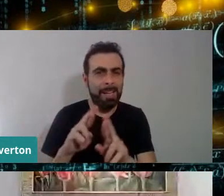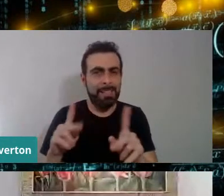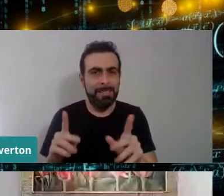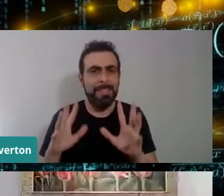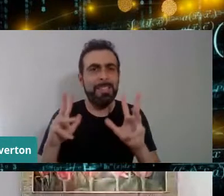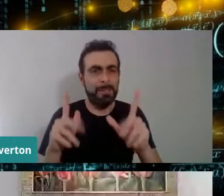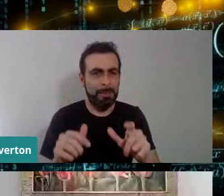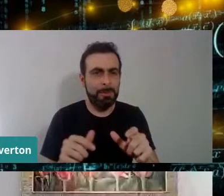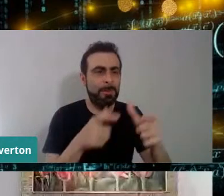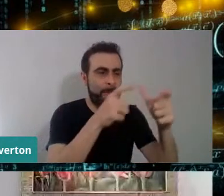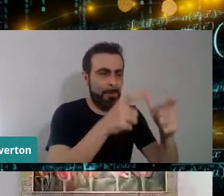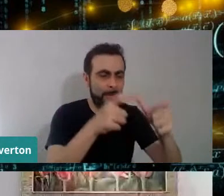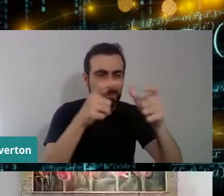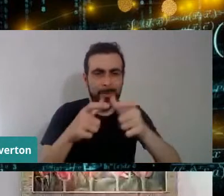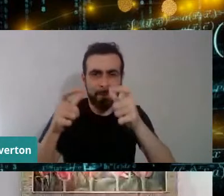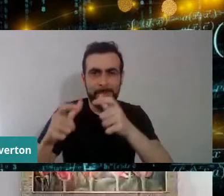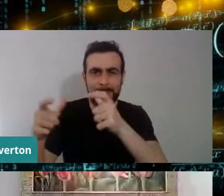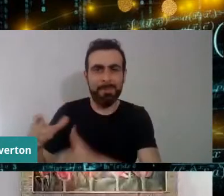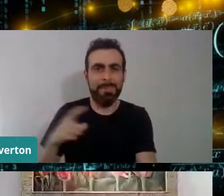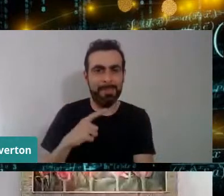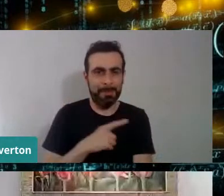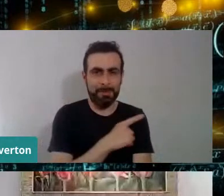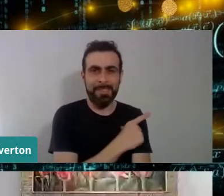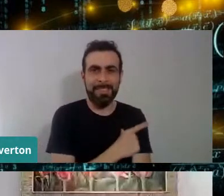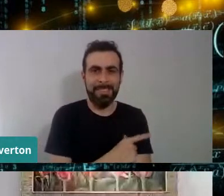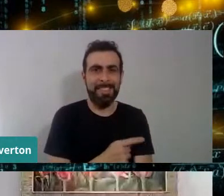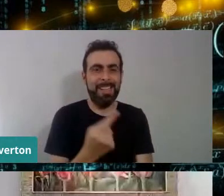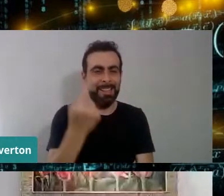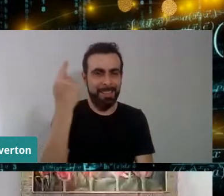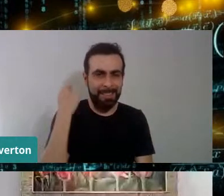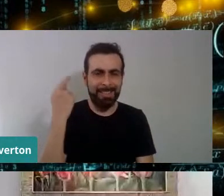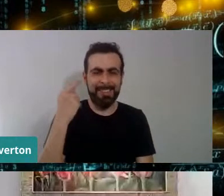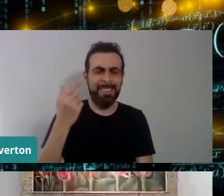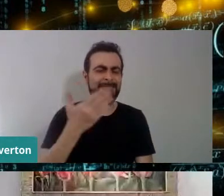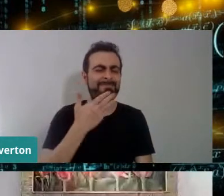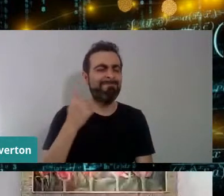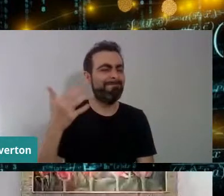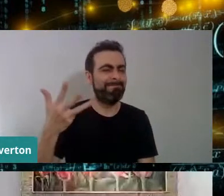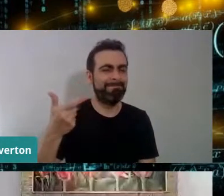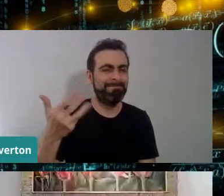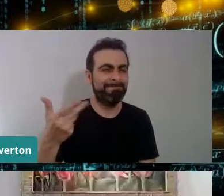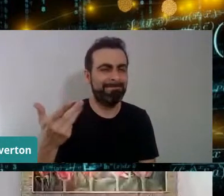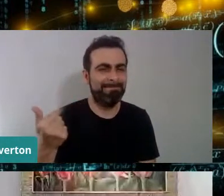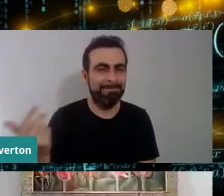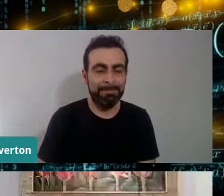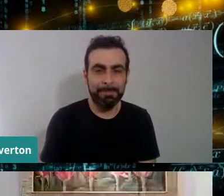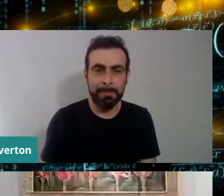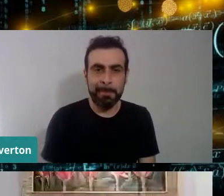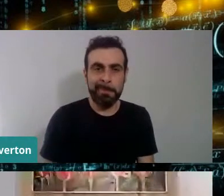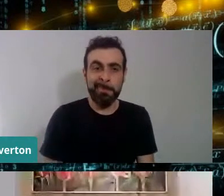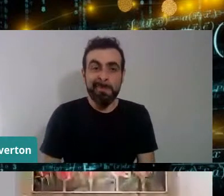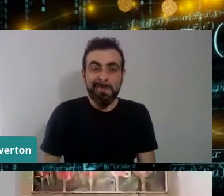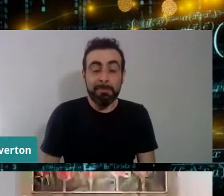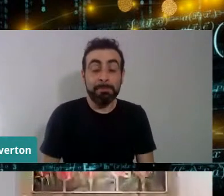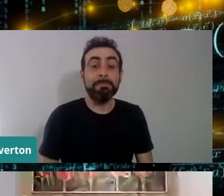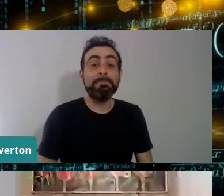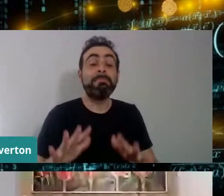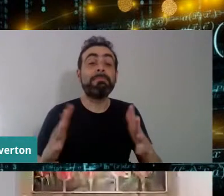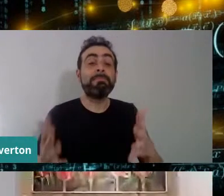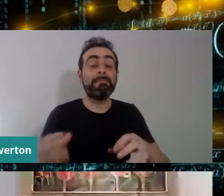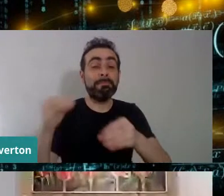lugar. Está muito adiantado. Né? Isso mesmo. E aí, no nosso departamento de